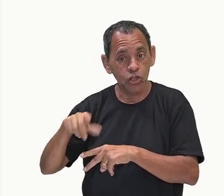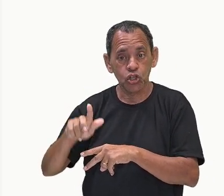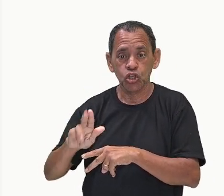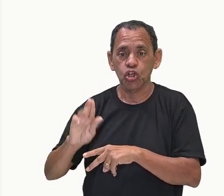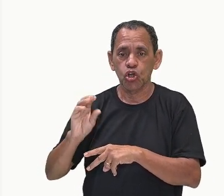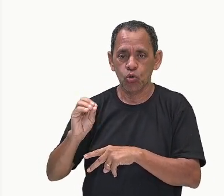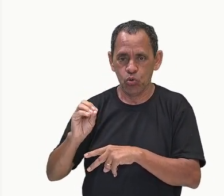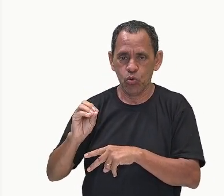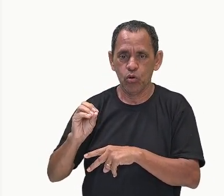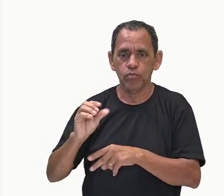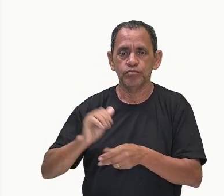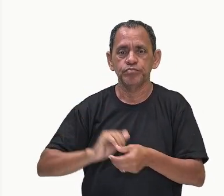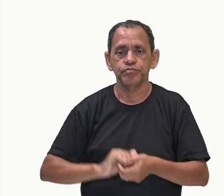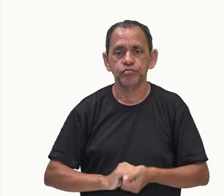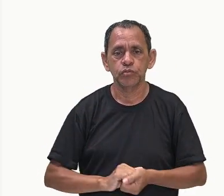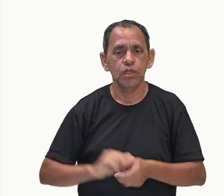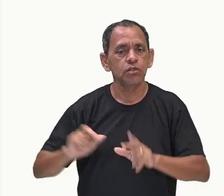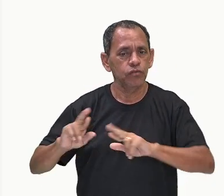dois, tá?